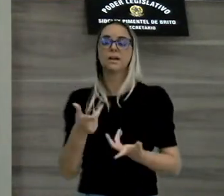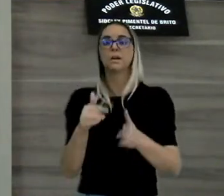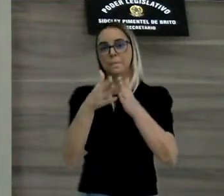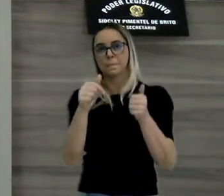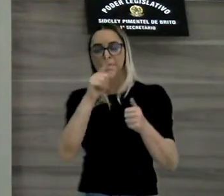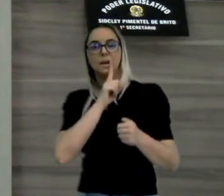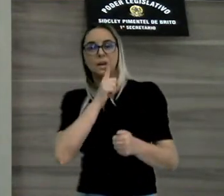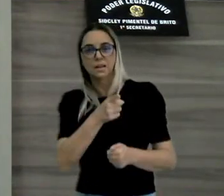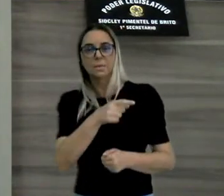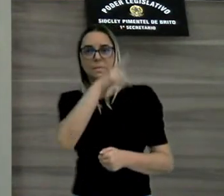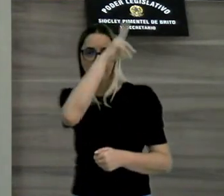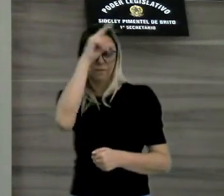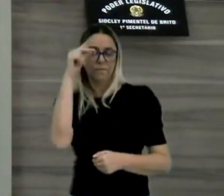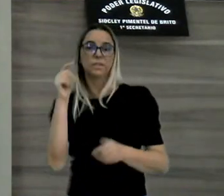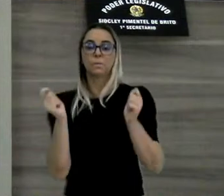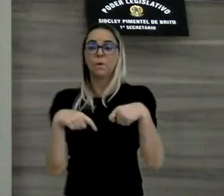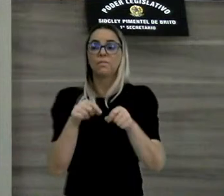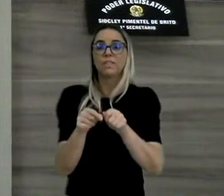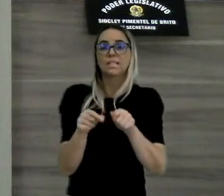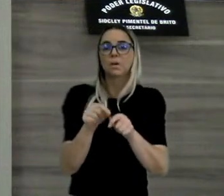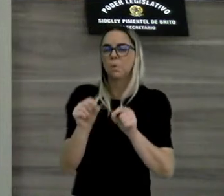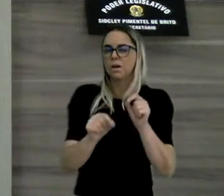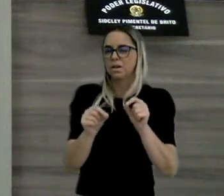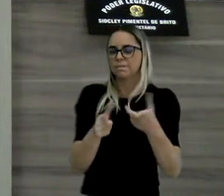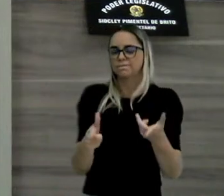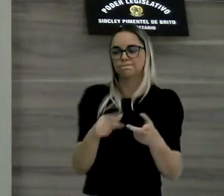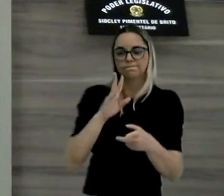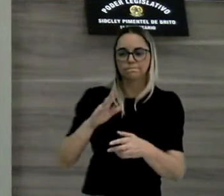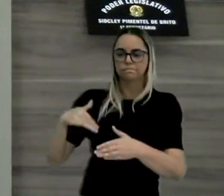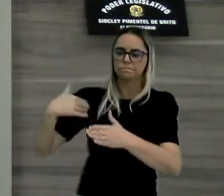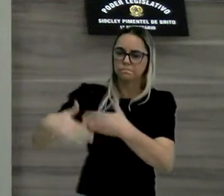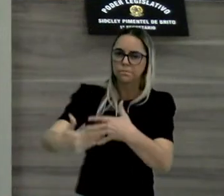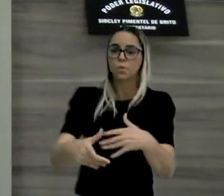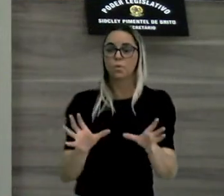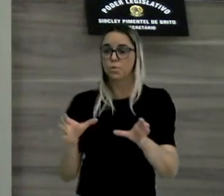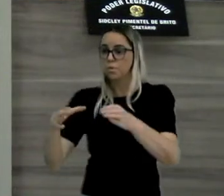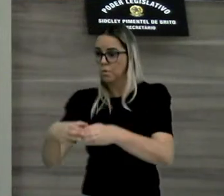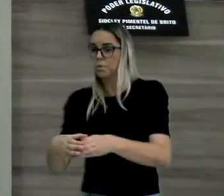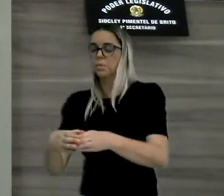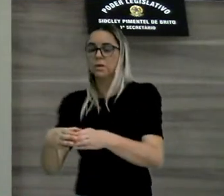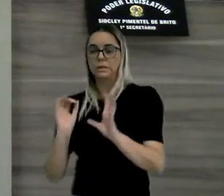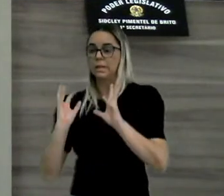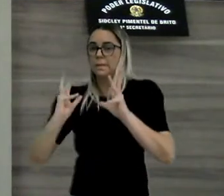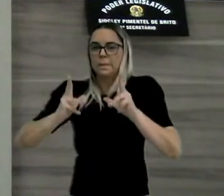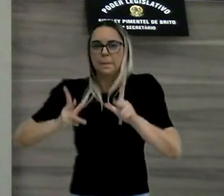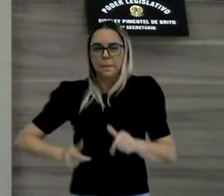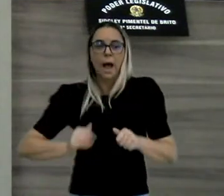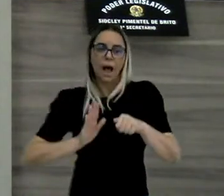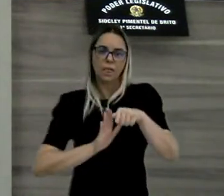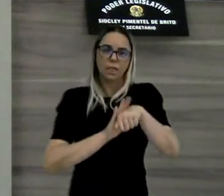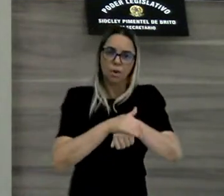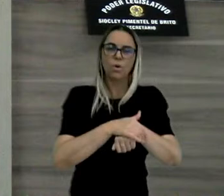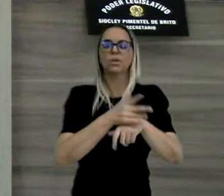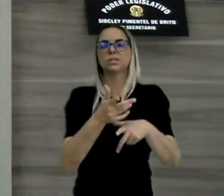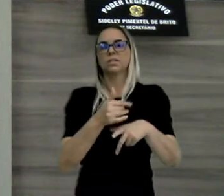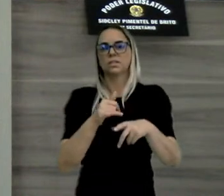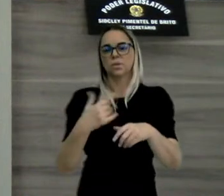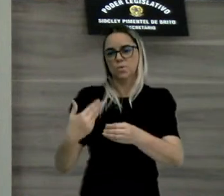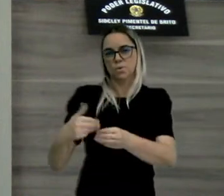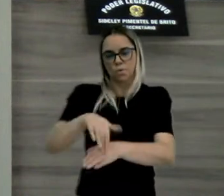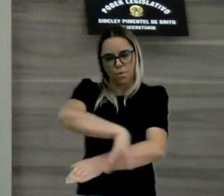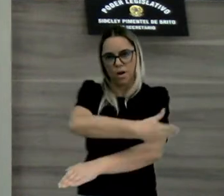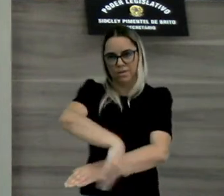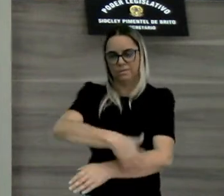Secretaria Municipal de infraestrutura ca com a implementação de uma equipe noturna de limpeza urbana indicação Legislativa